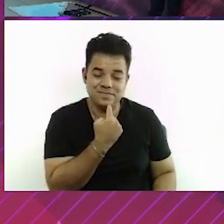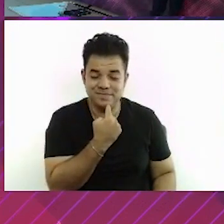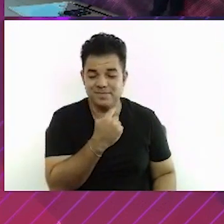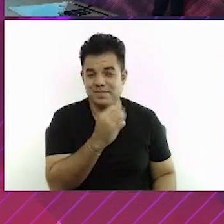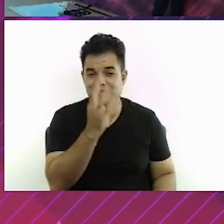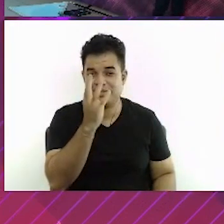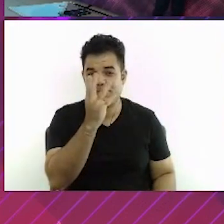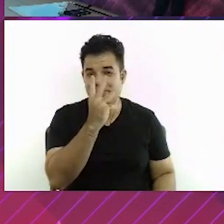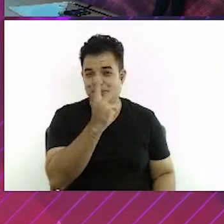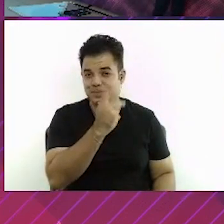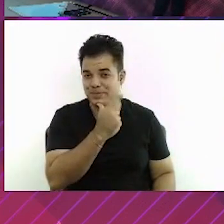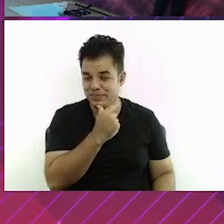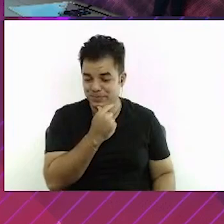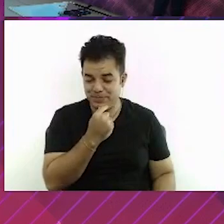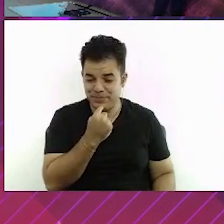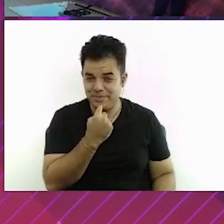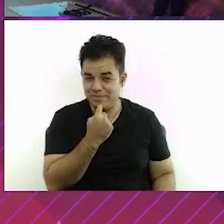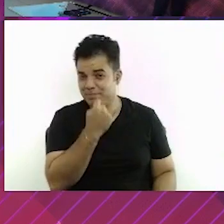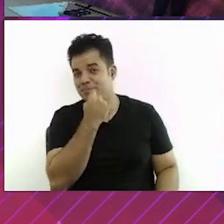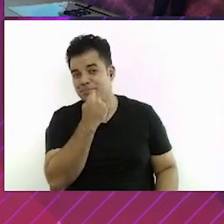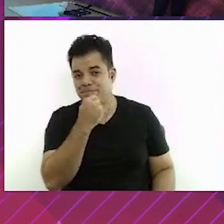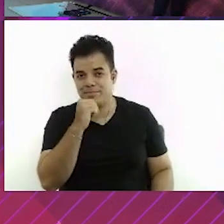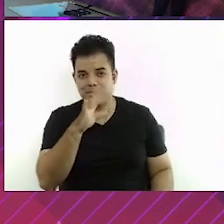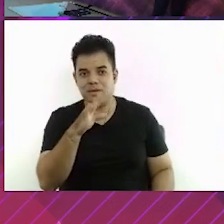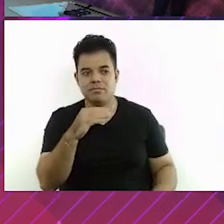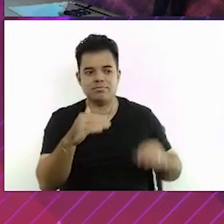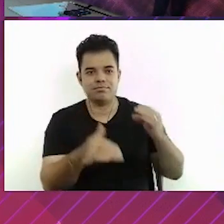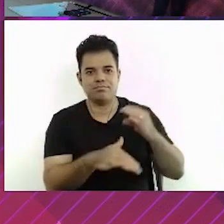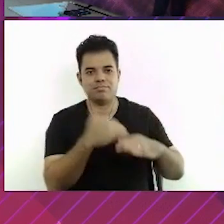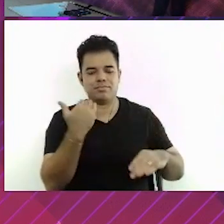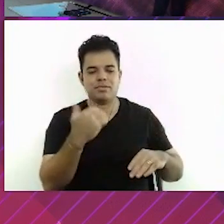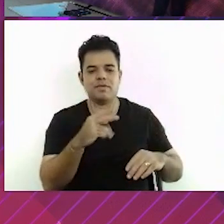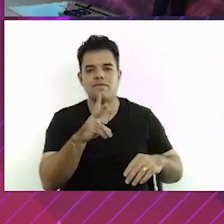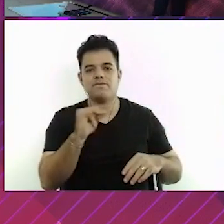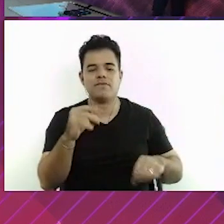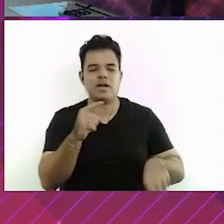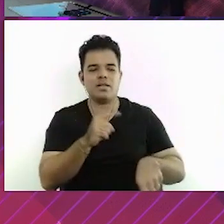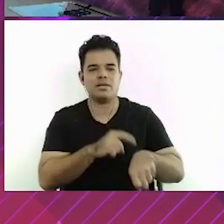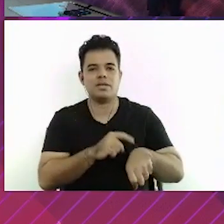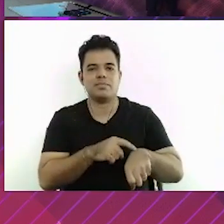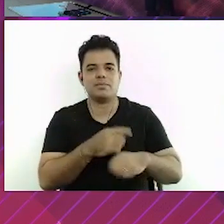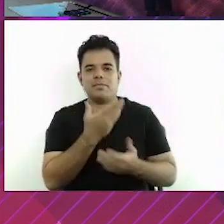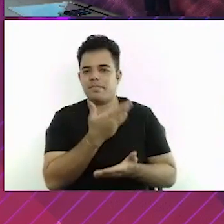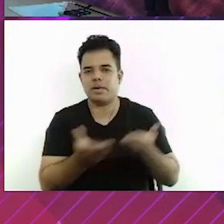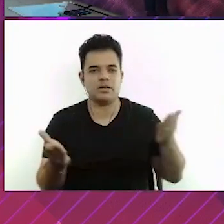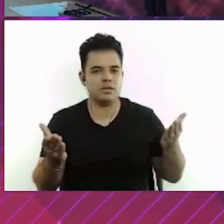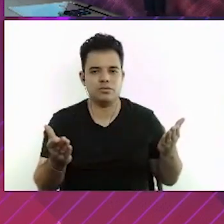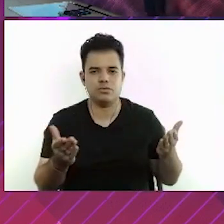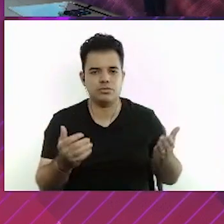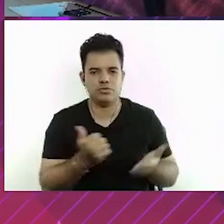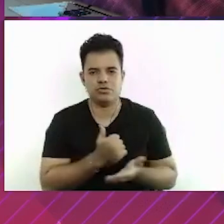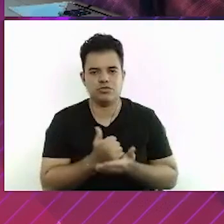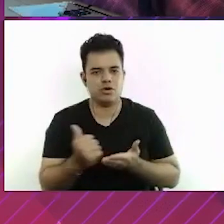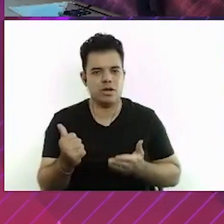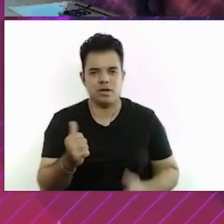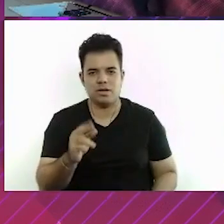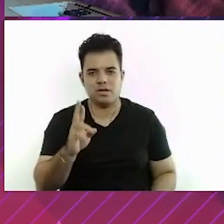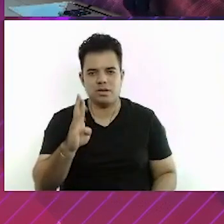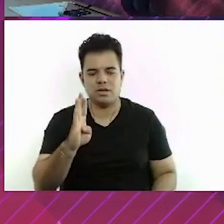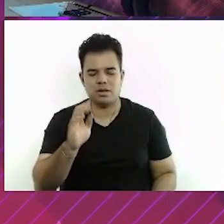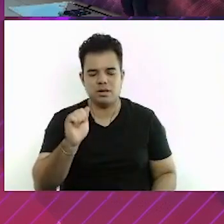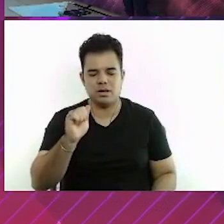ele confirmar o recebimento daquela mensagem, vai lançar um erro de timeout. Então, o ideal aqui